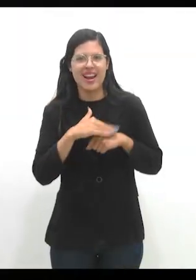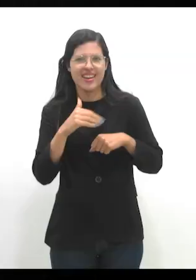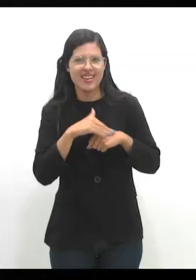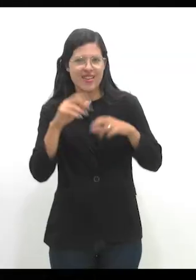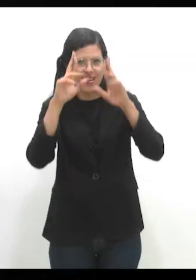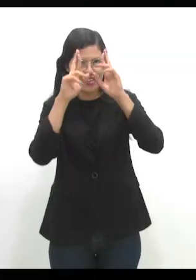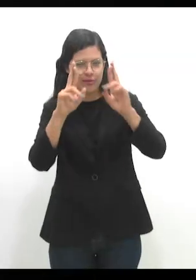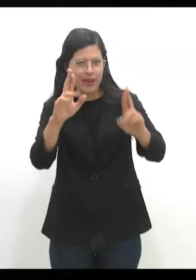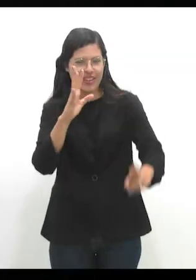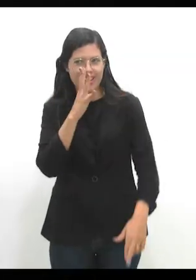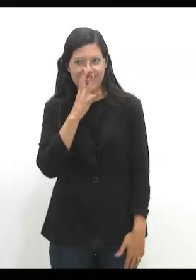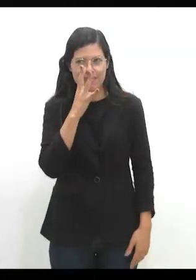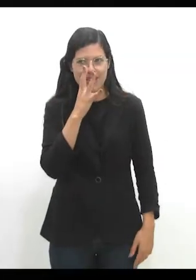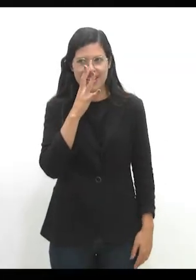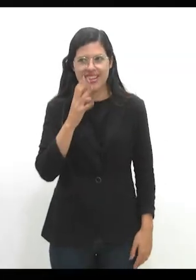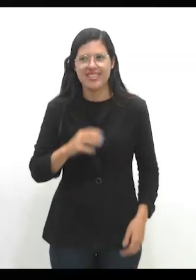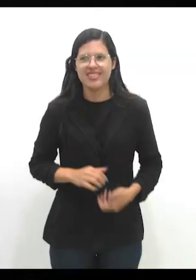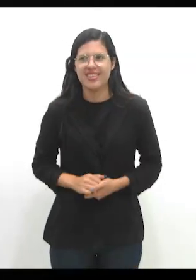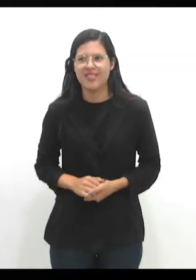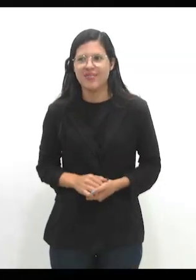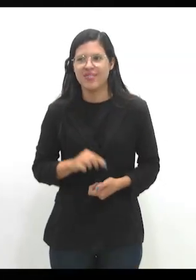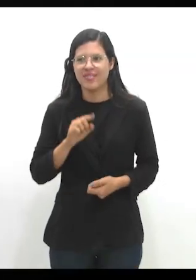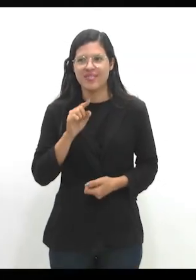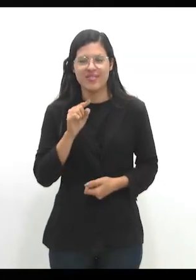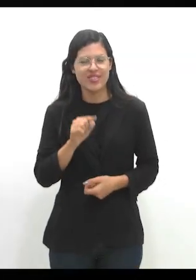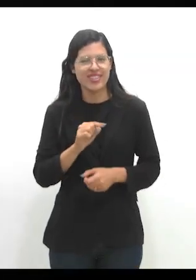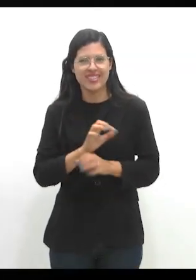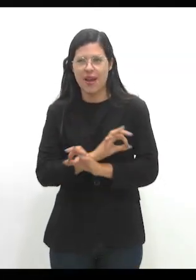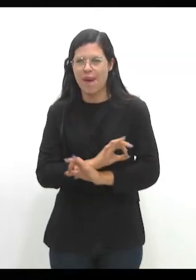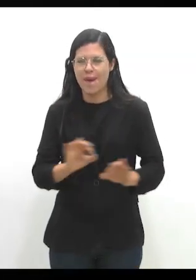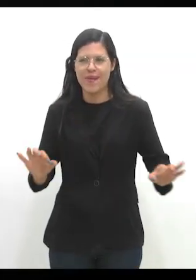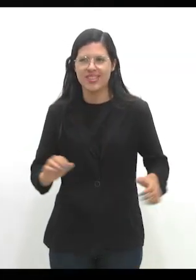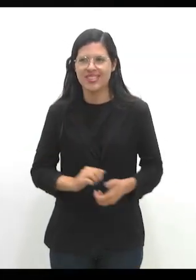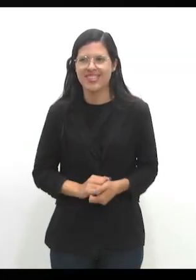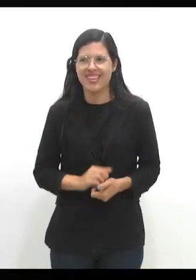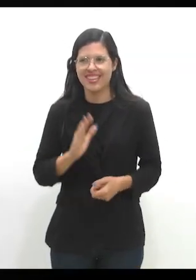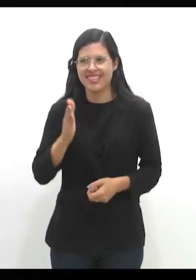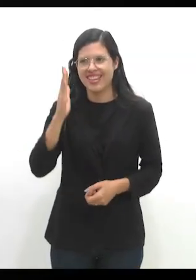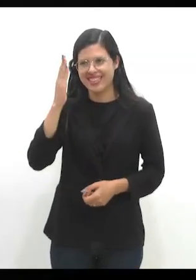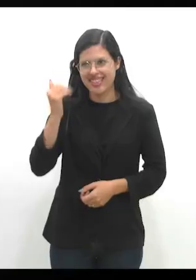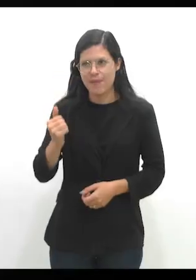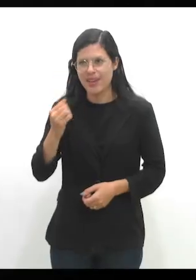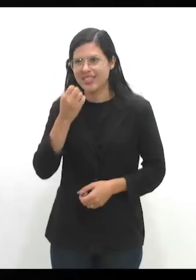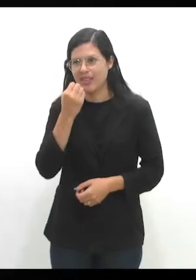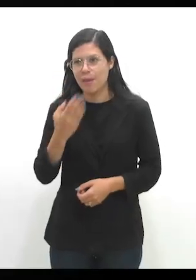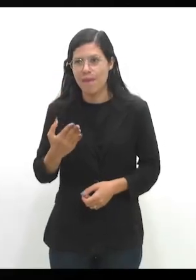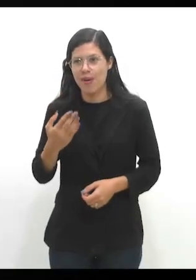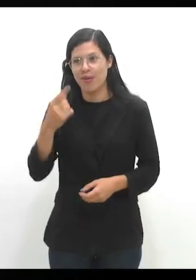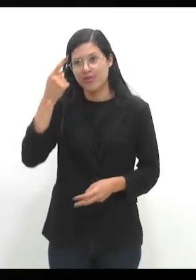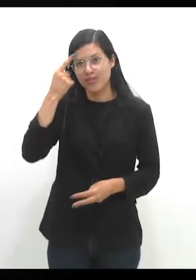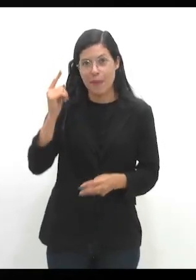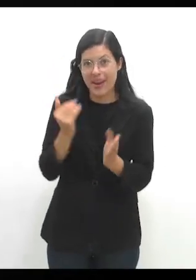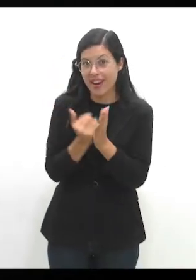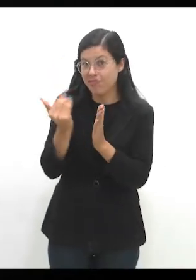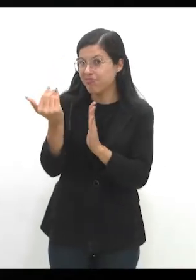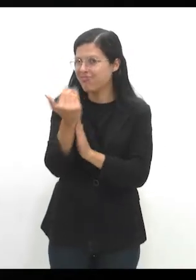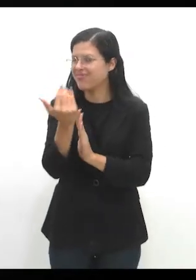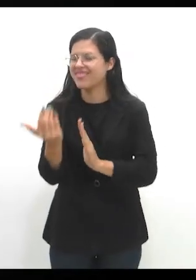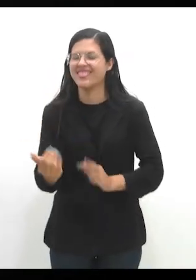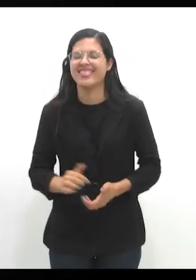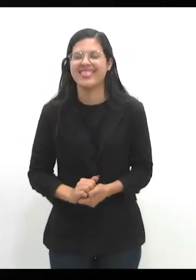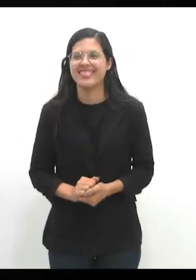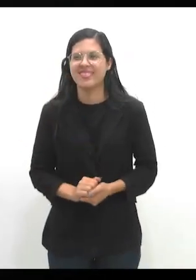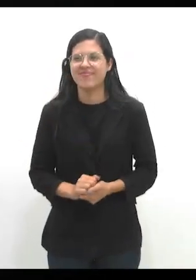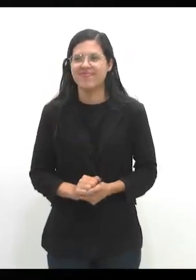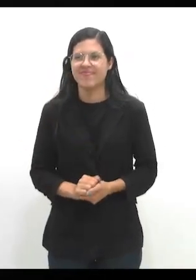nosso respeito, toda a nossa admiração por você. Você tá incrível. A gente já sabia que ia ser bom, né? Mas não sabia que ia ser tanto,